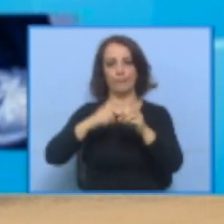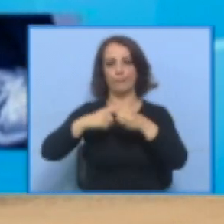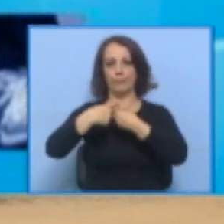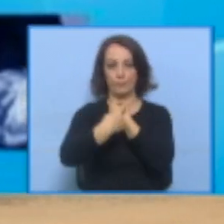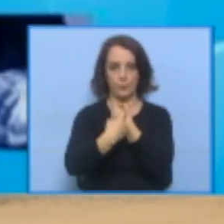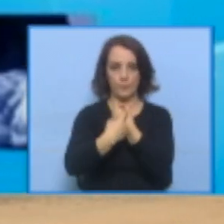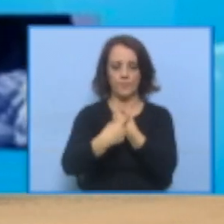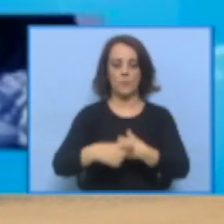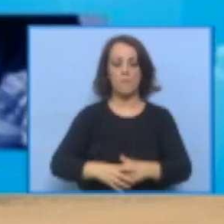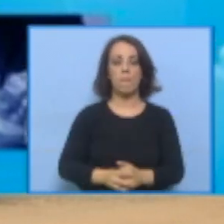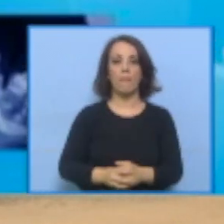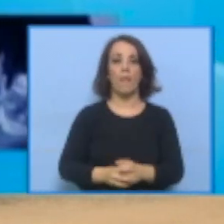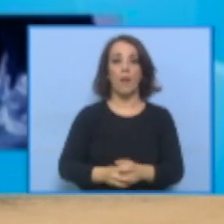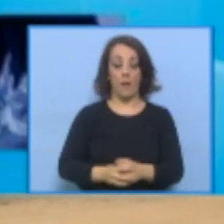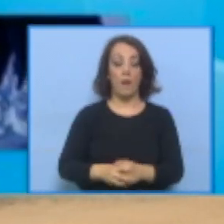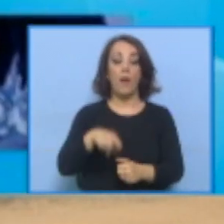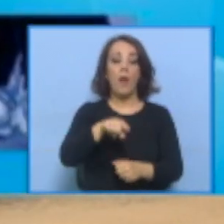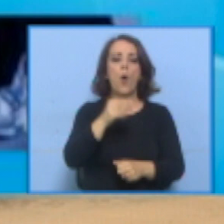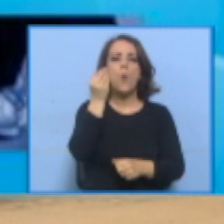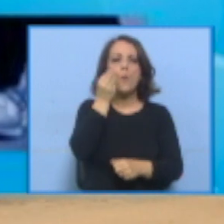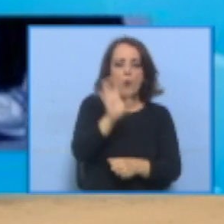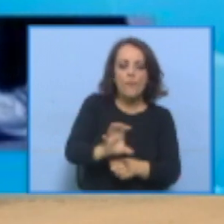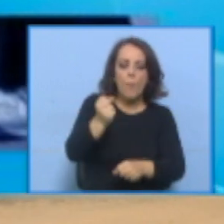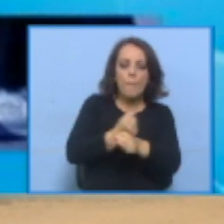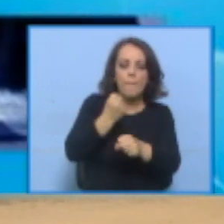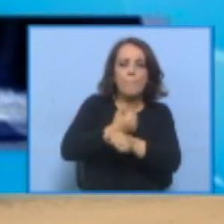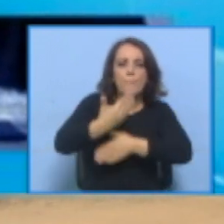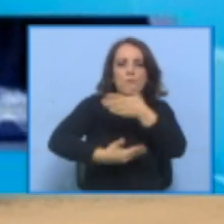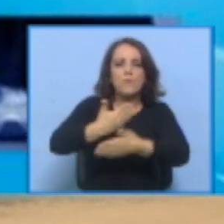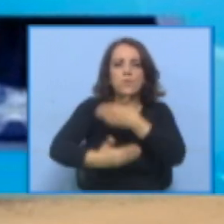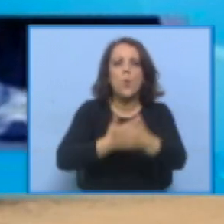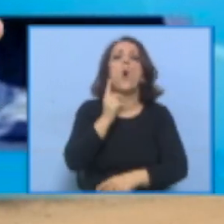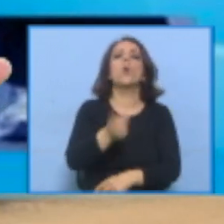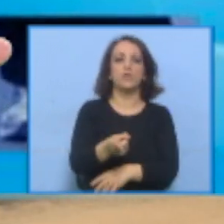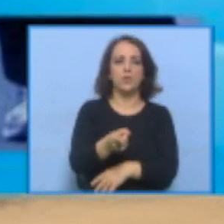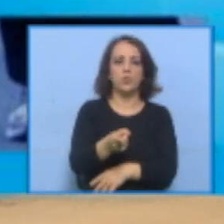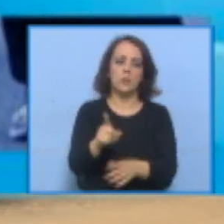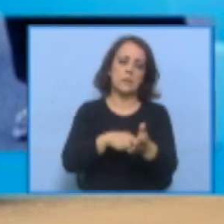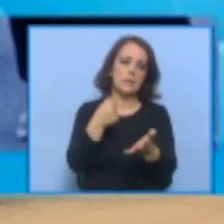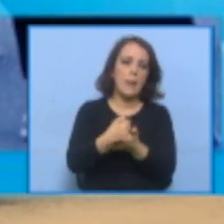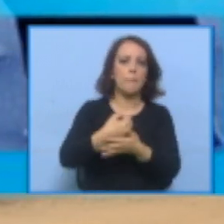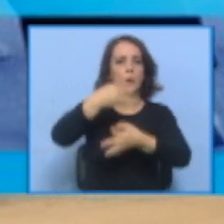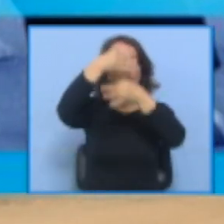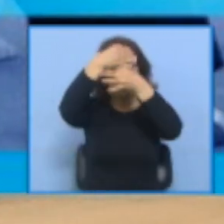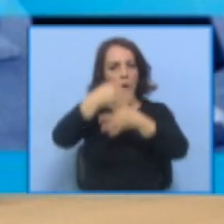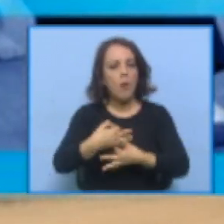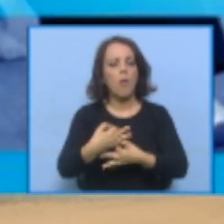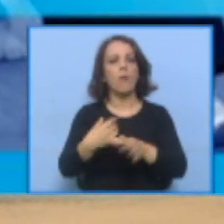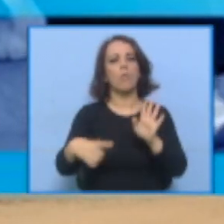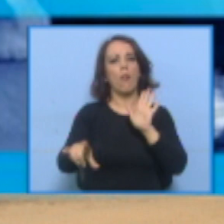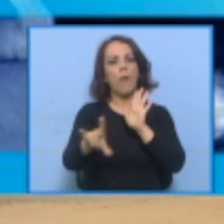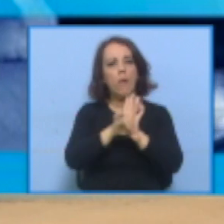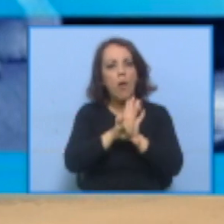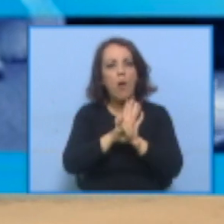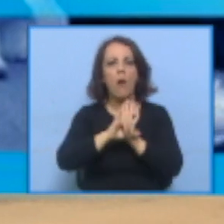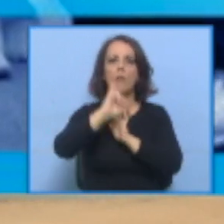Portanto, funciona sempre de uma forma correta, legal,